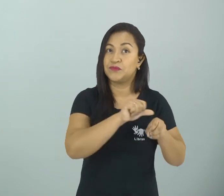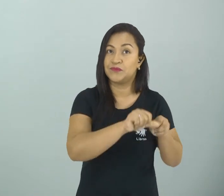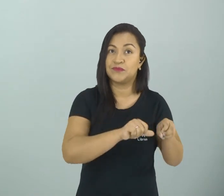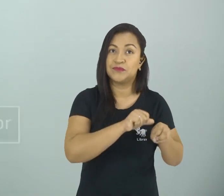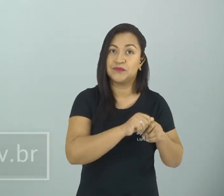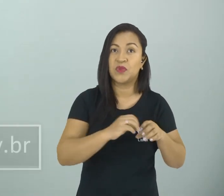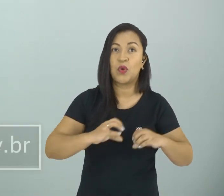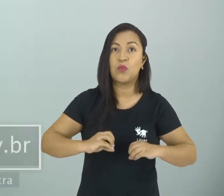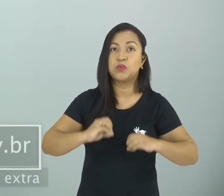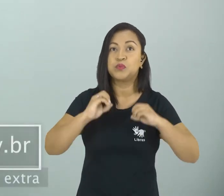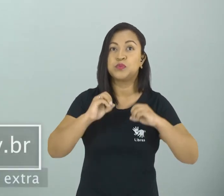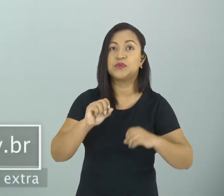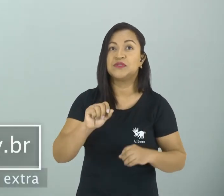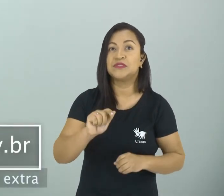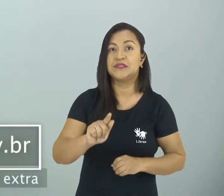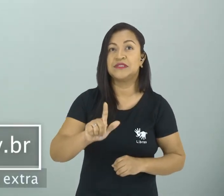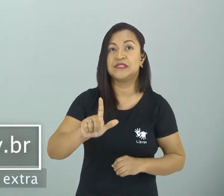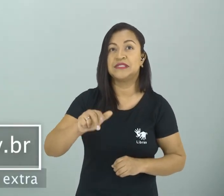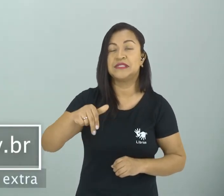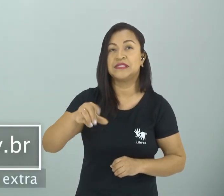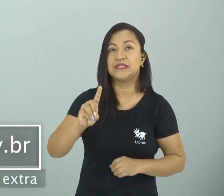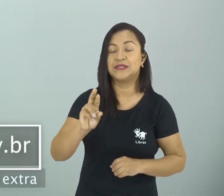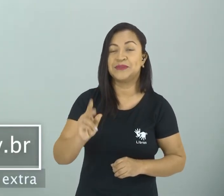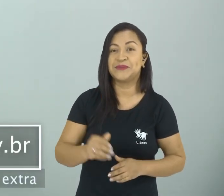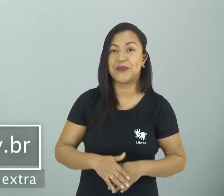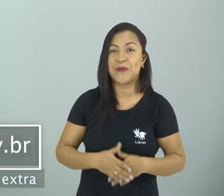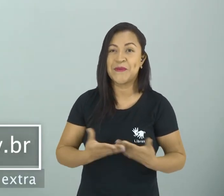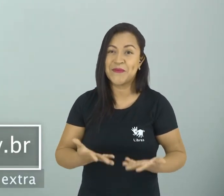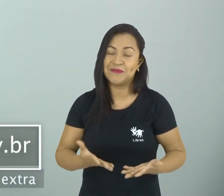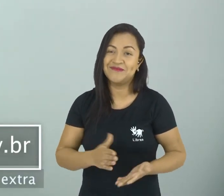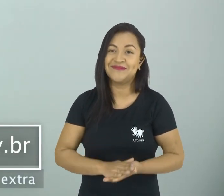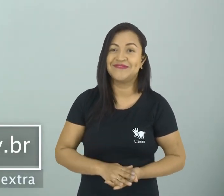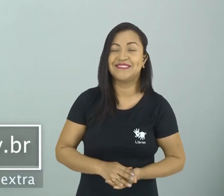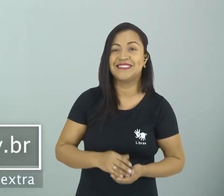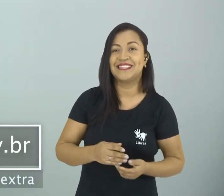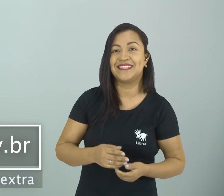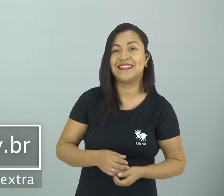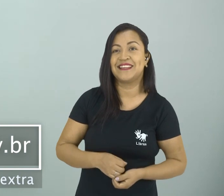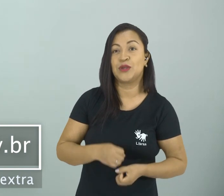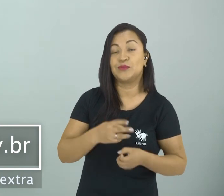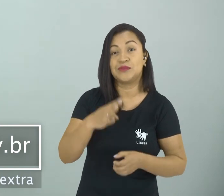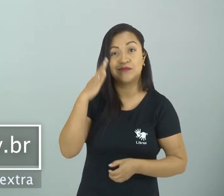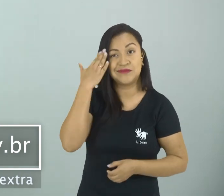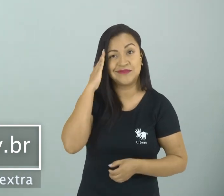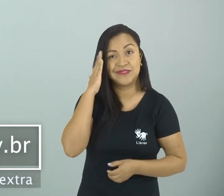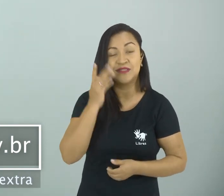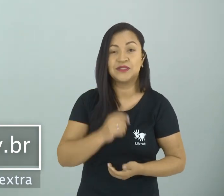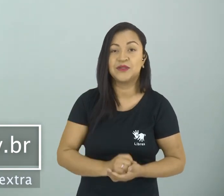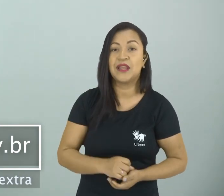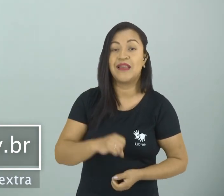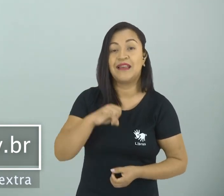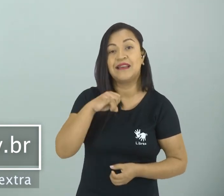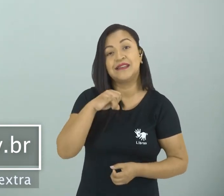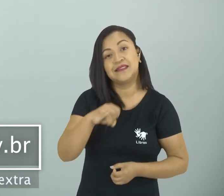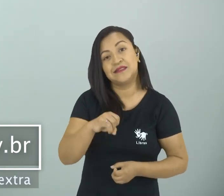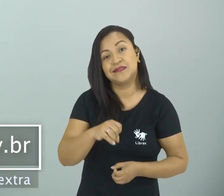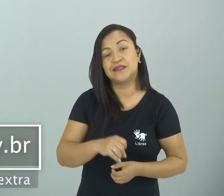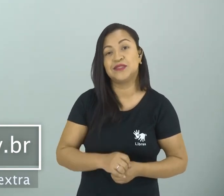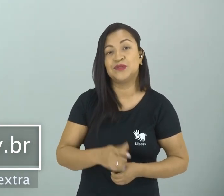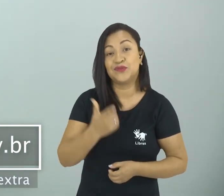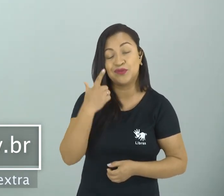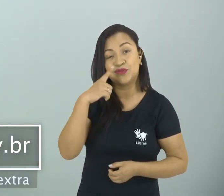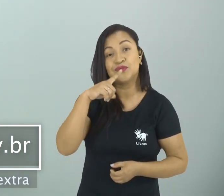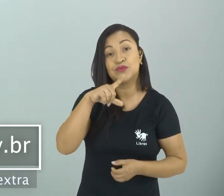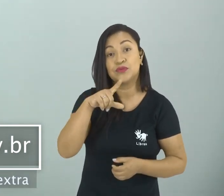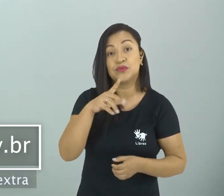bulbo-uretral e epidídimo. Bom, pessoal, é isso, eu espero que vocês tenham compreendido. Se vocês quiserem assistir novamente